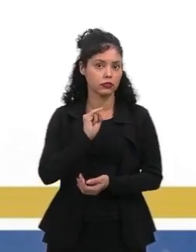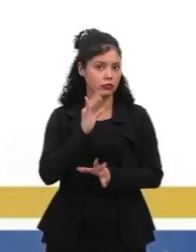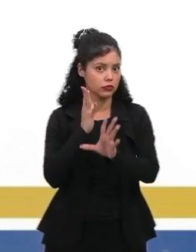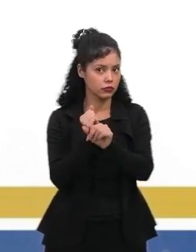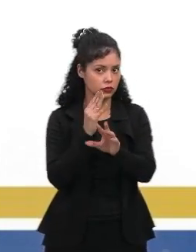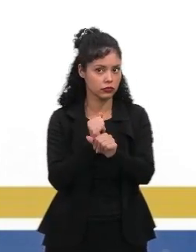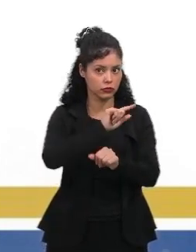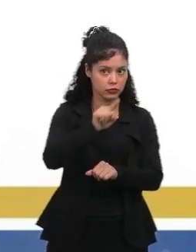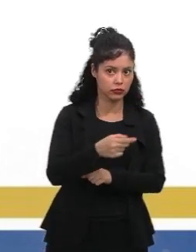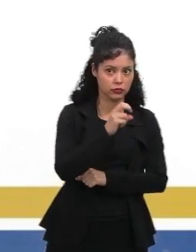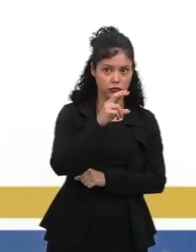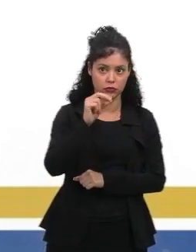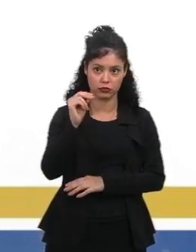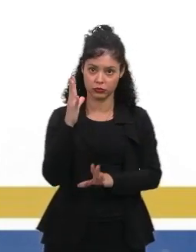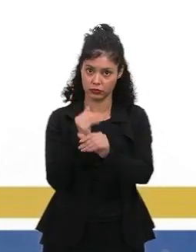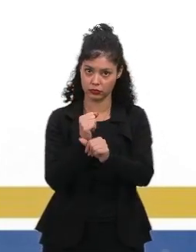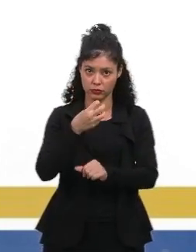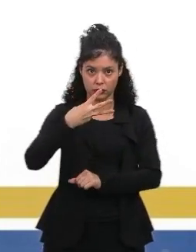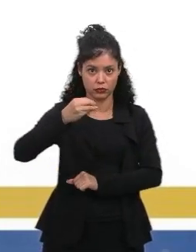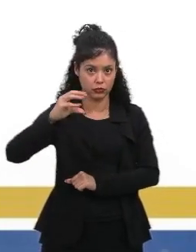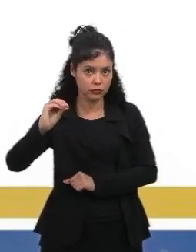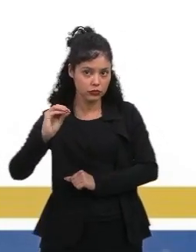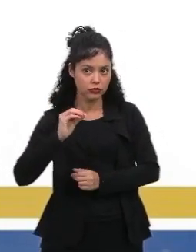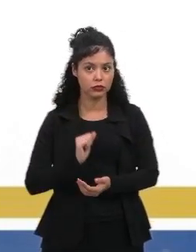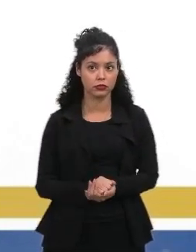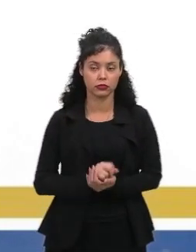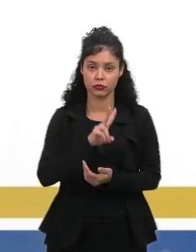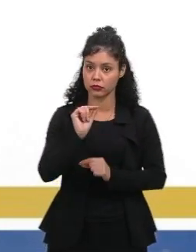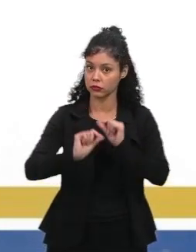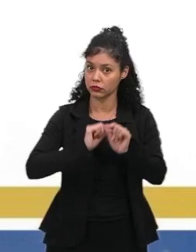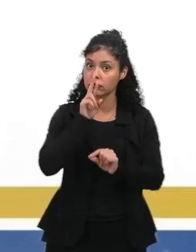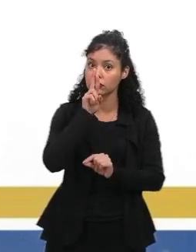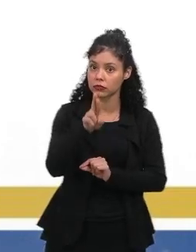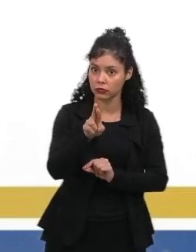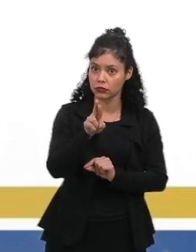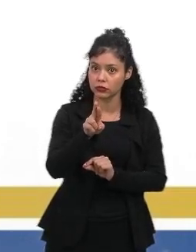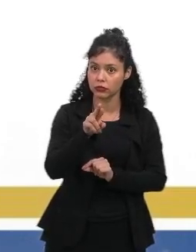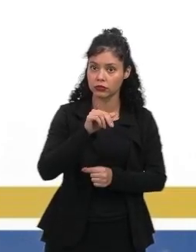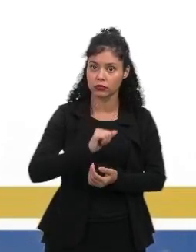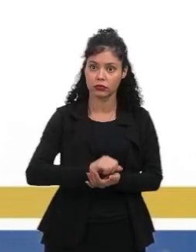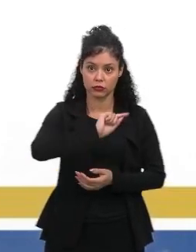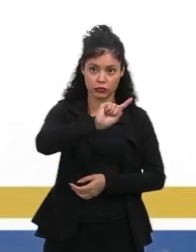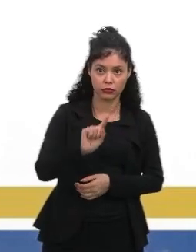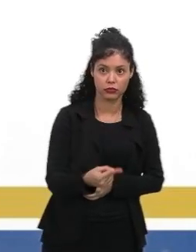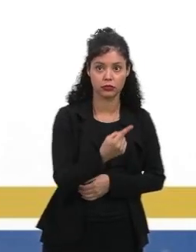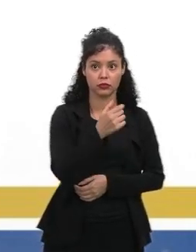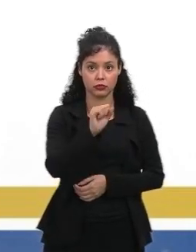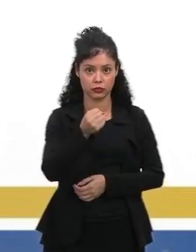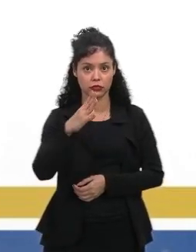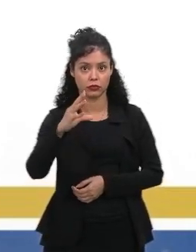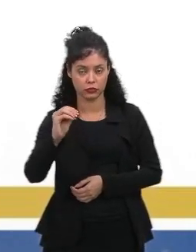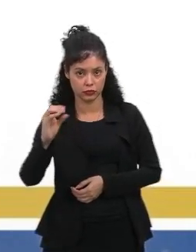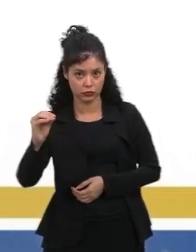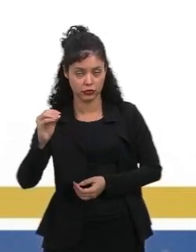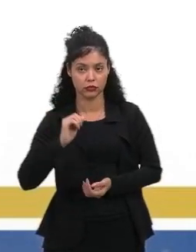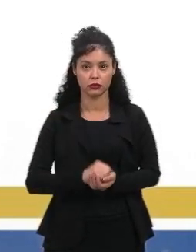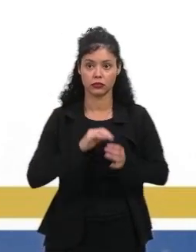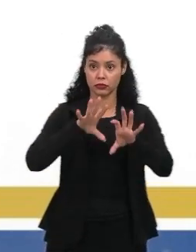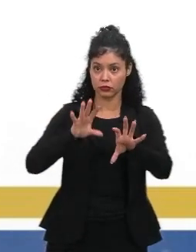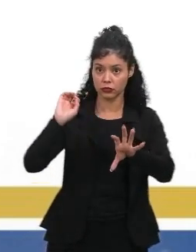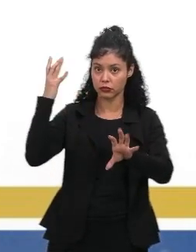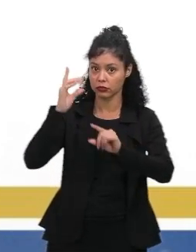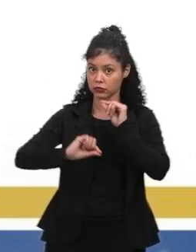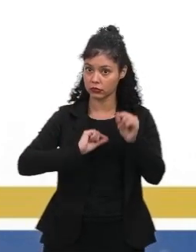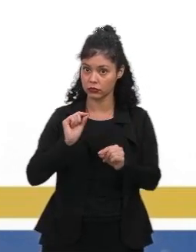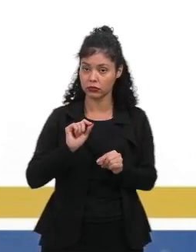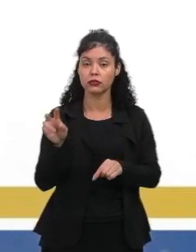somar 1.500 com R$ 300, você vai ter como resultado R$ 1.800. Dessa maneira,